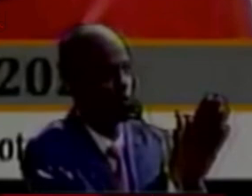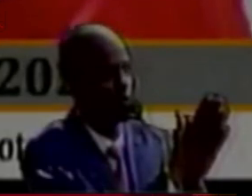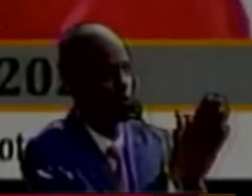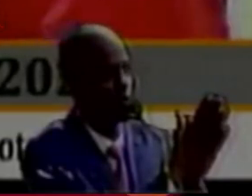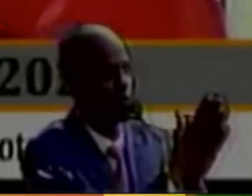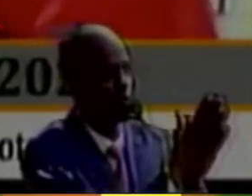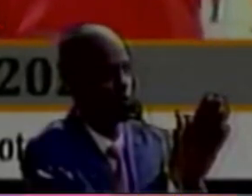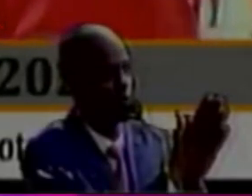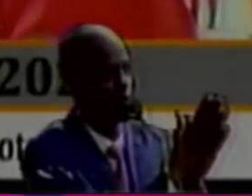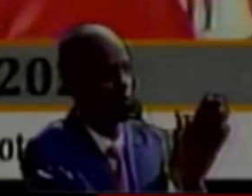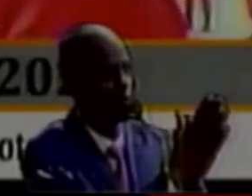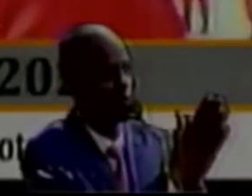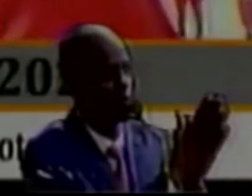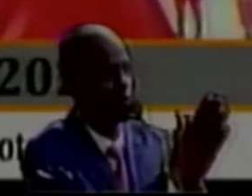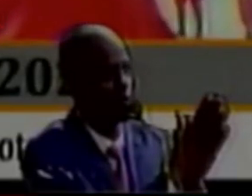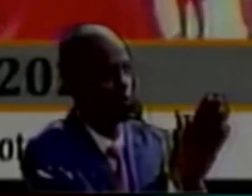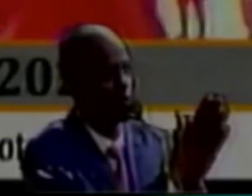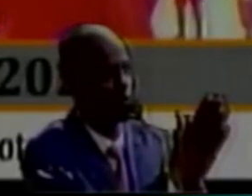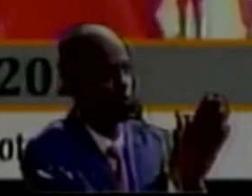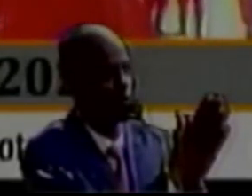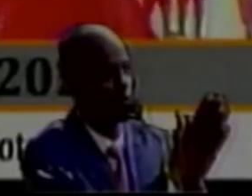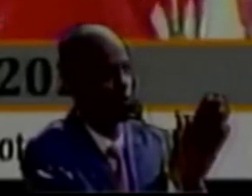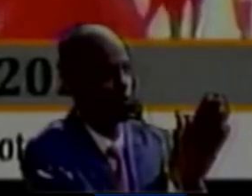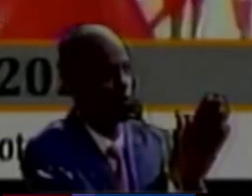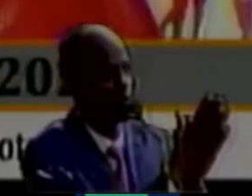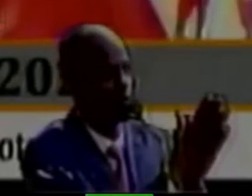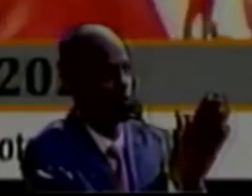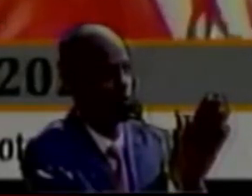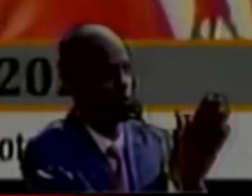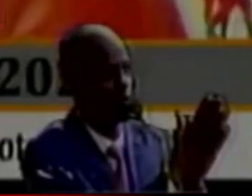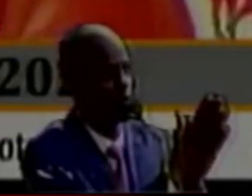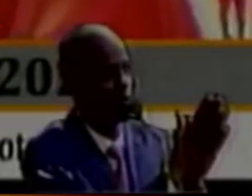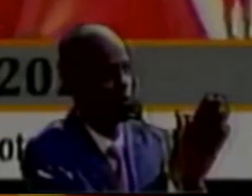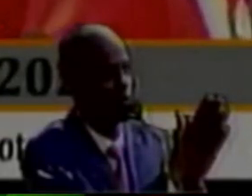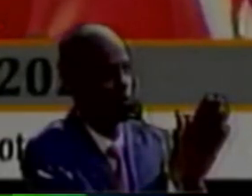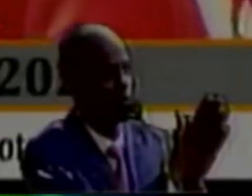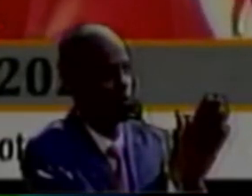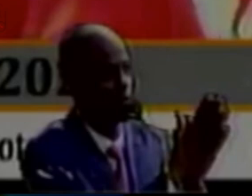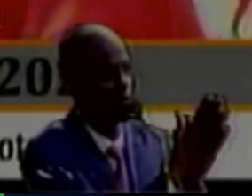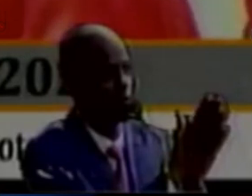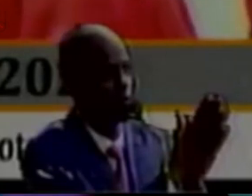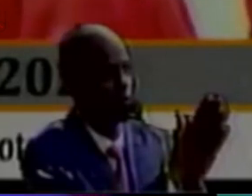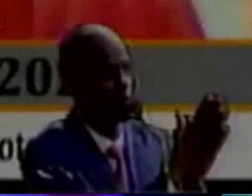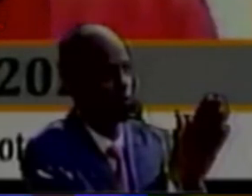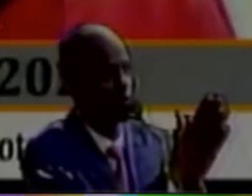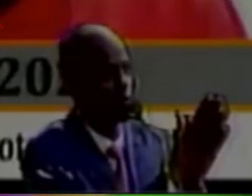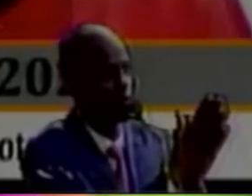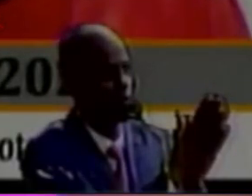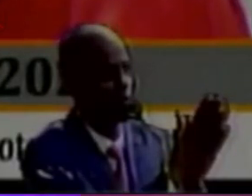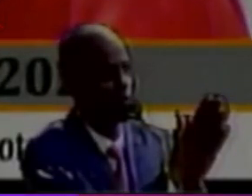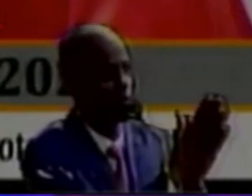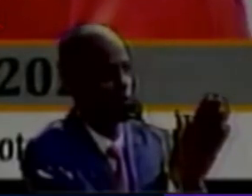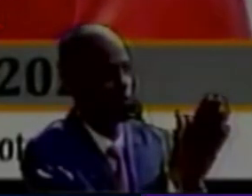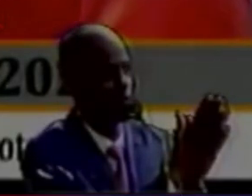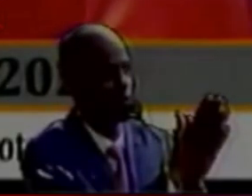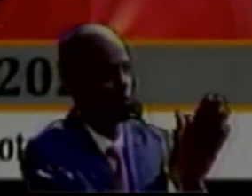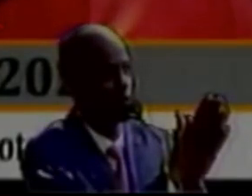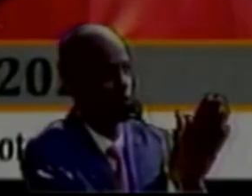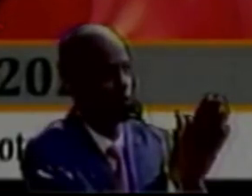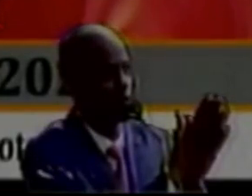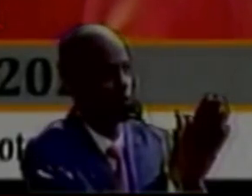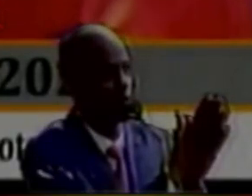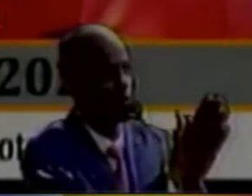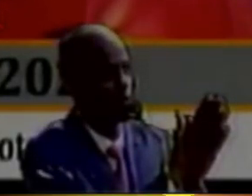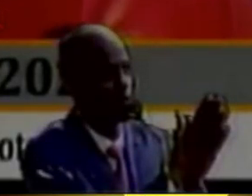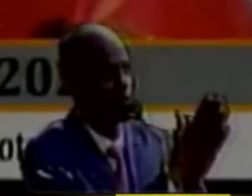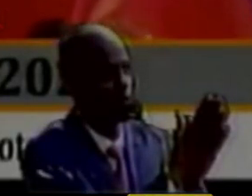Brasil trabalha com o Haiti, acho que... Pode repetir? É importante a presença dos brasileiros aqui para os haitianos?